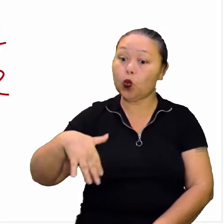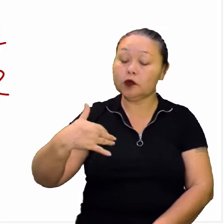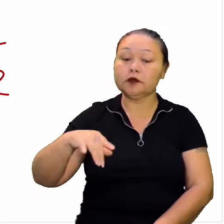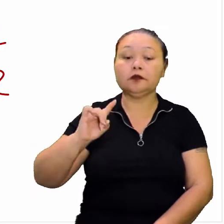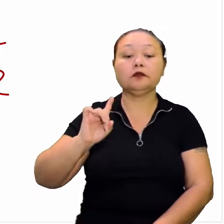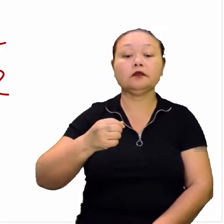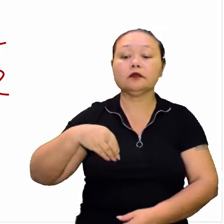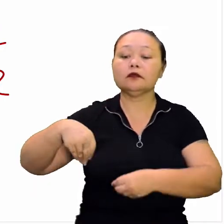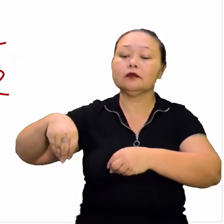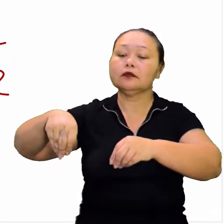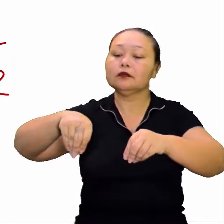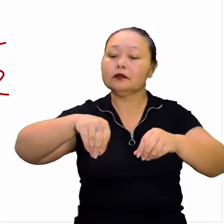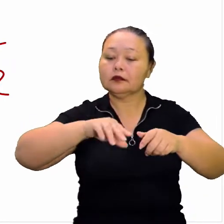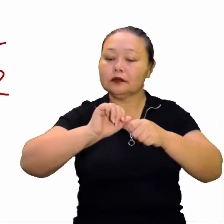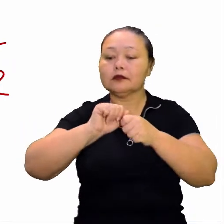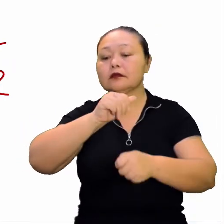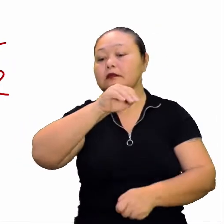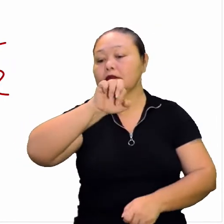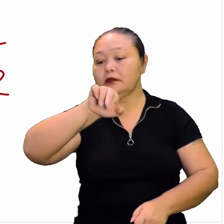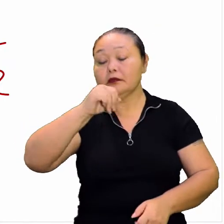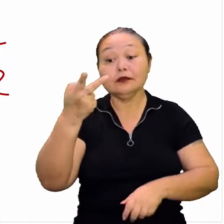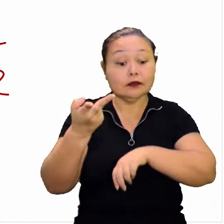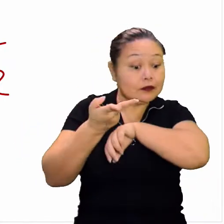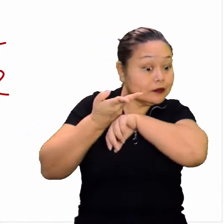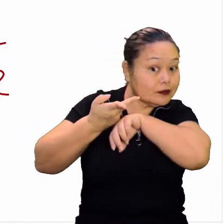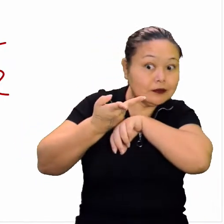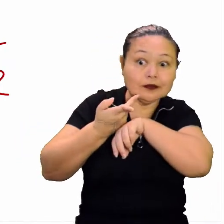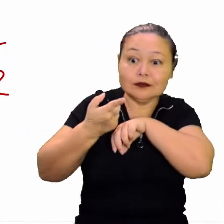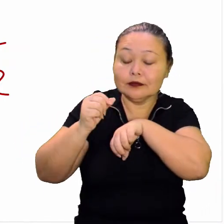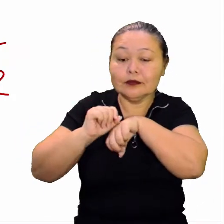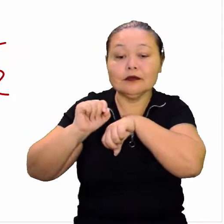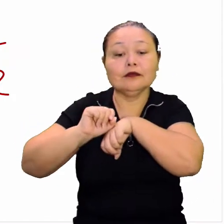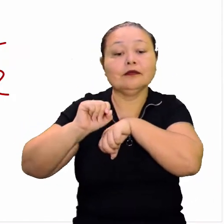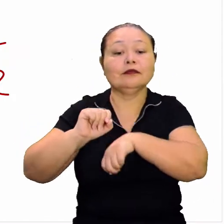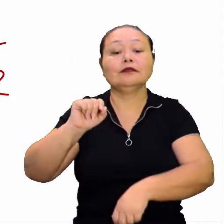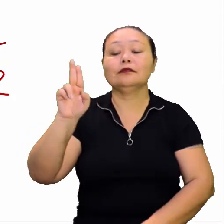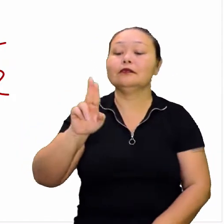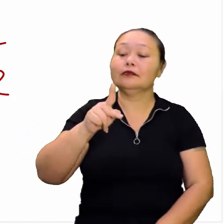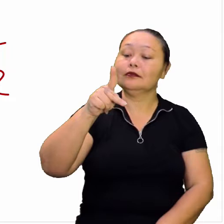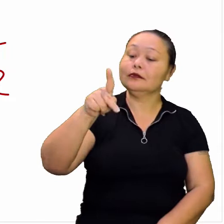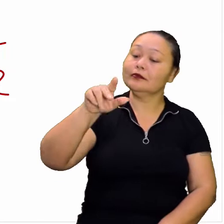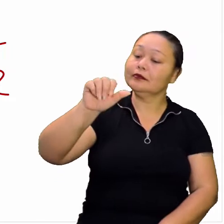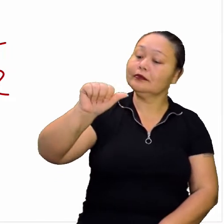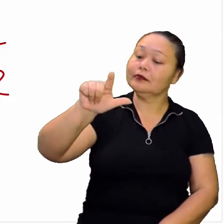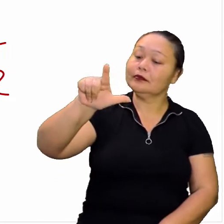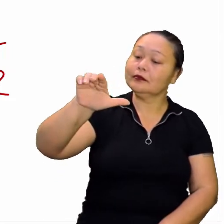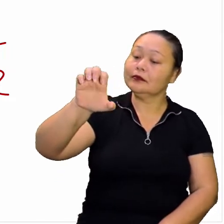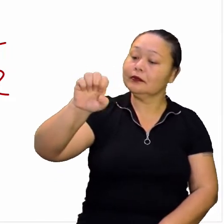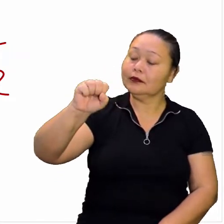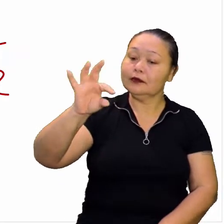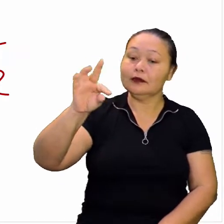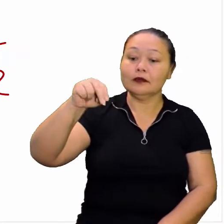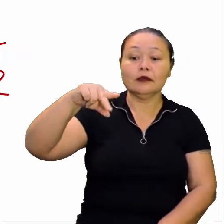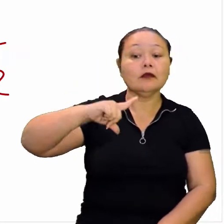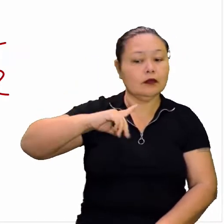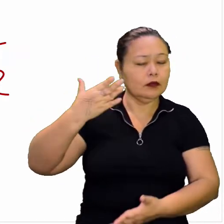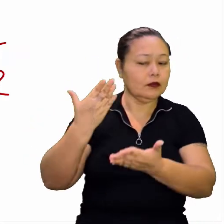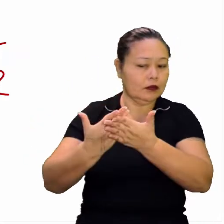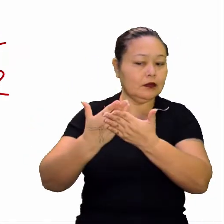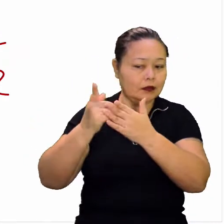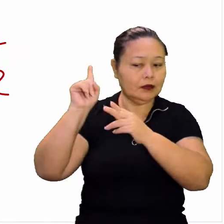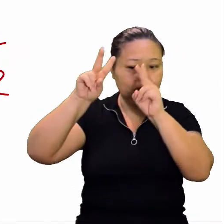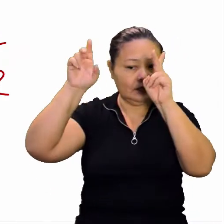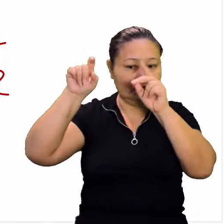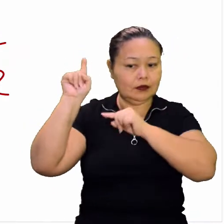terra prometida que Abraão tanto buscava era chamada Palestina. Que nós vamos ter uma aula lá na frente sobre